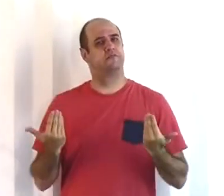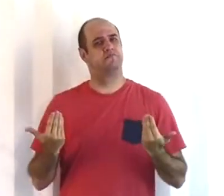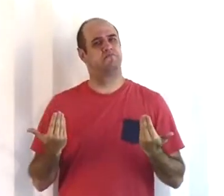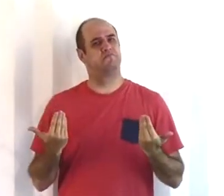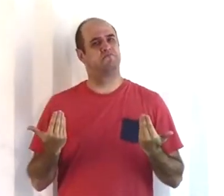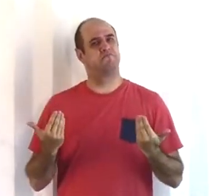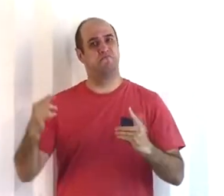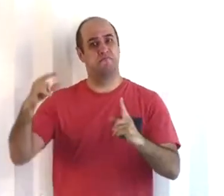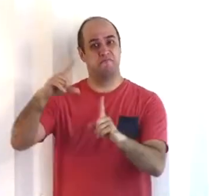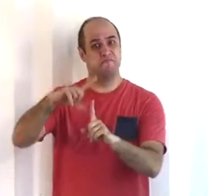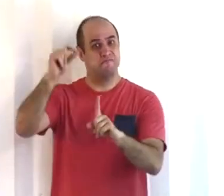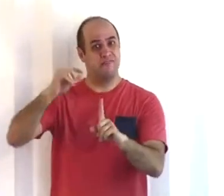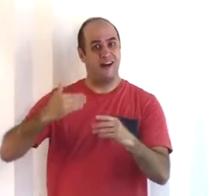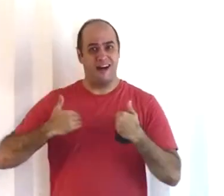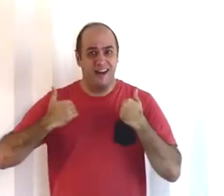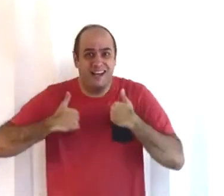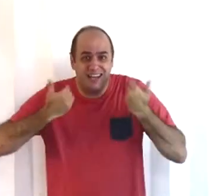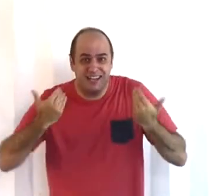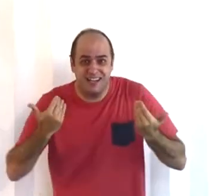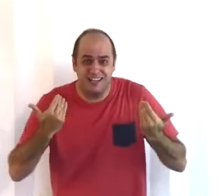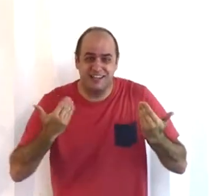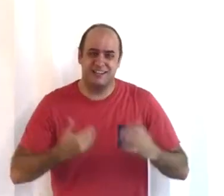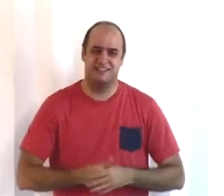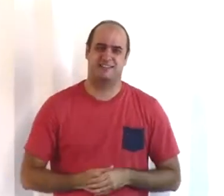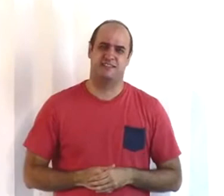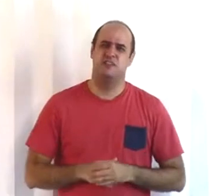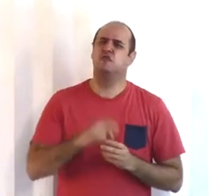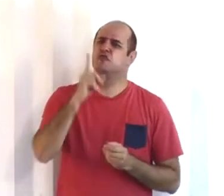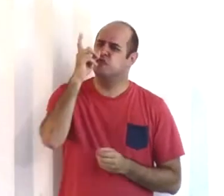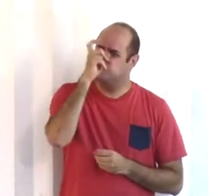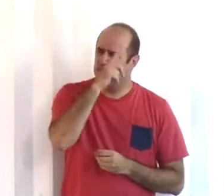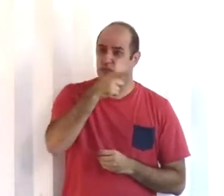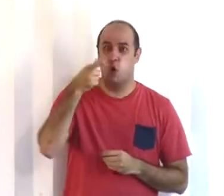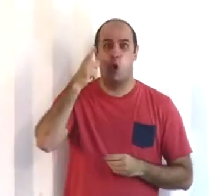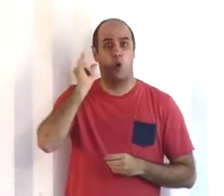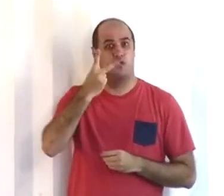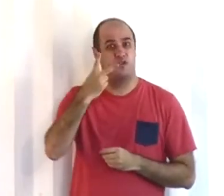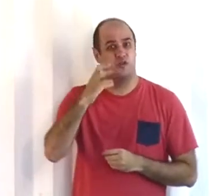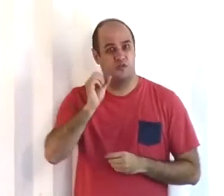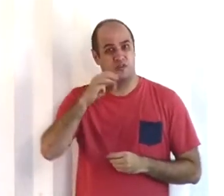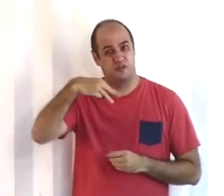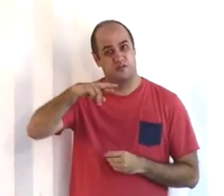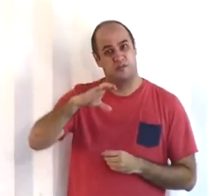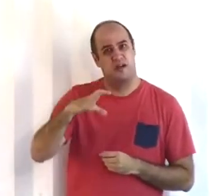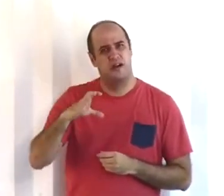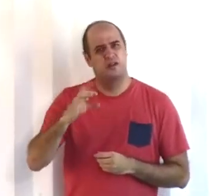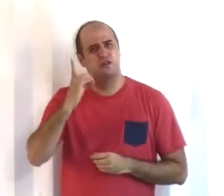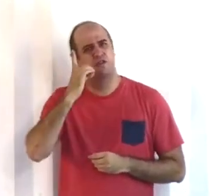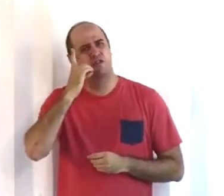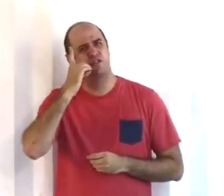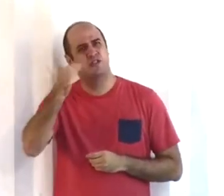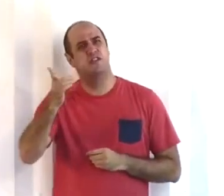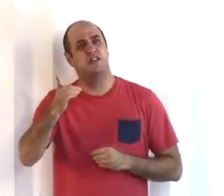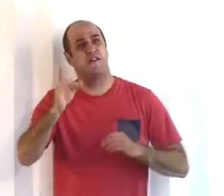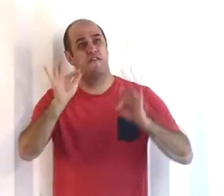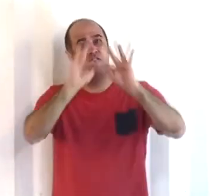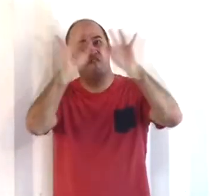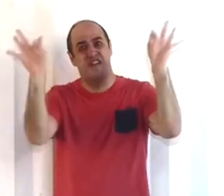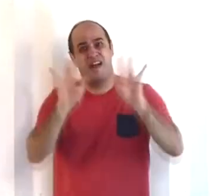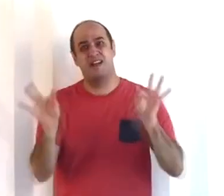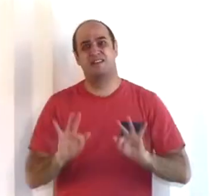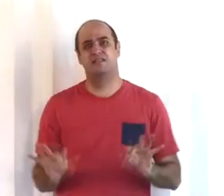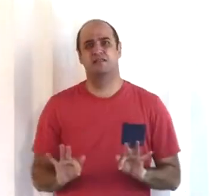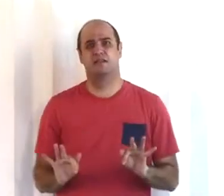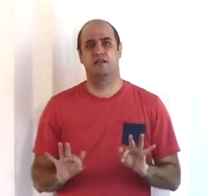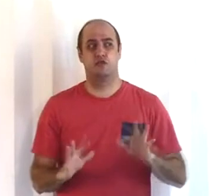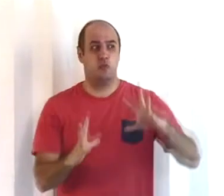por mais que os tempos sejam difíceis, ontem, 20 de março, foi comemorado o Dia Internacional da Felicidade. Até o mundo